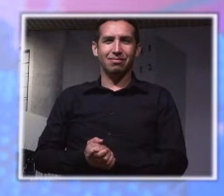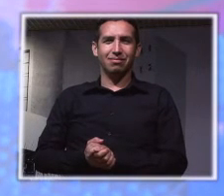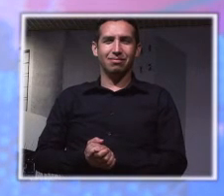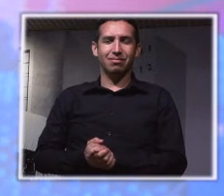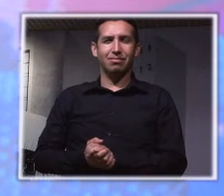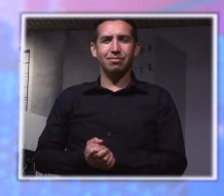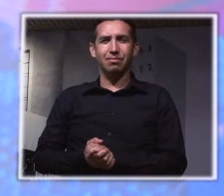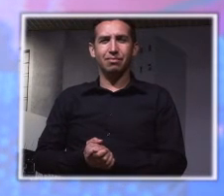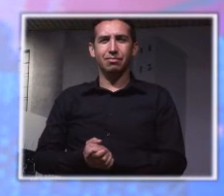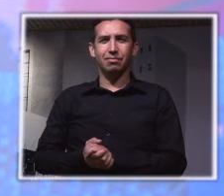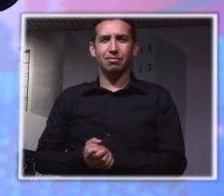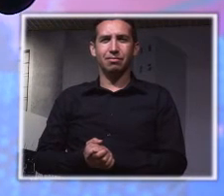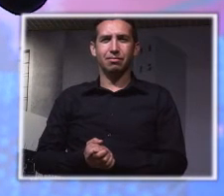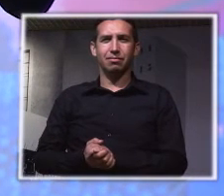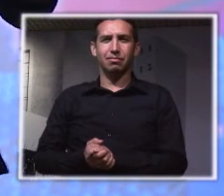É